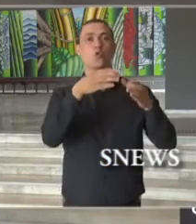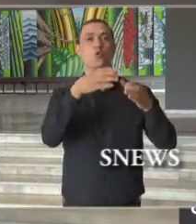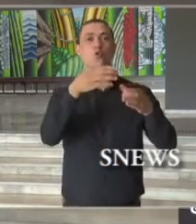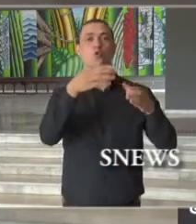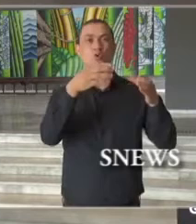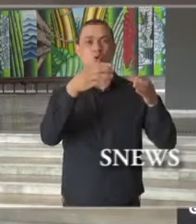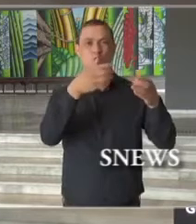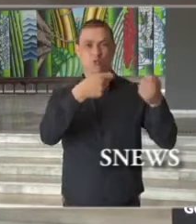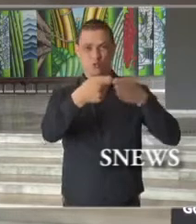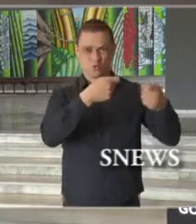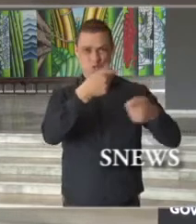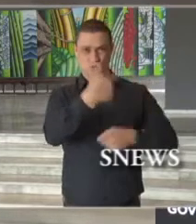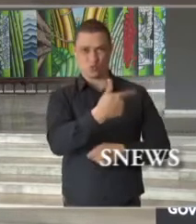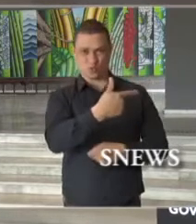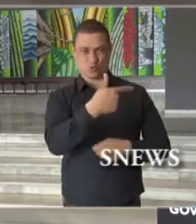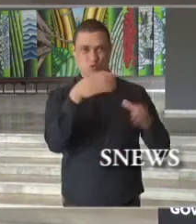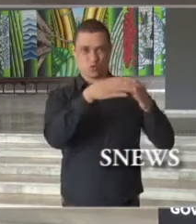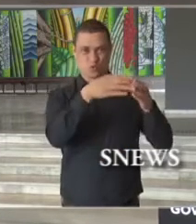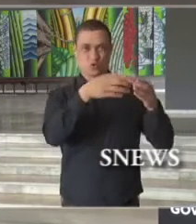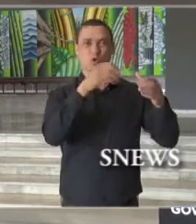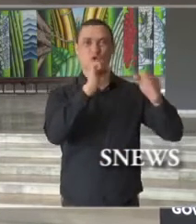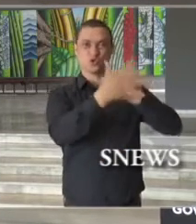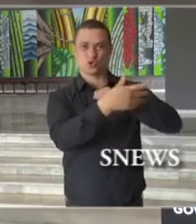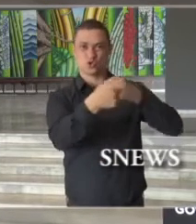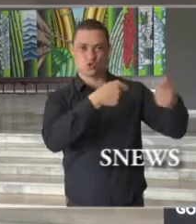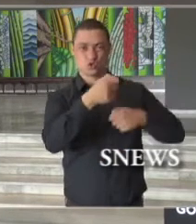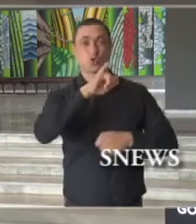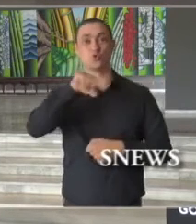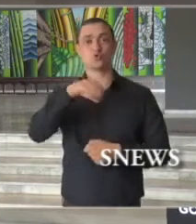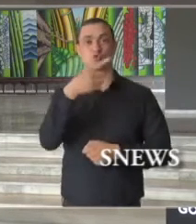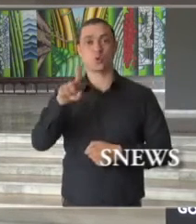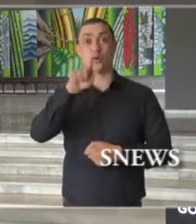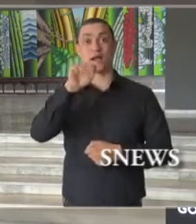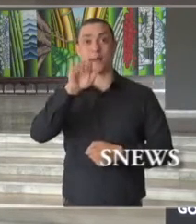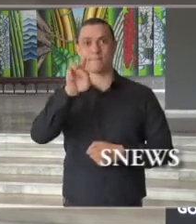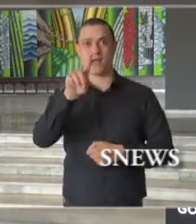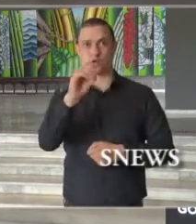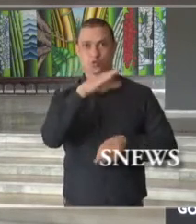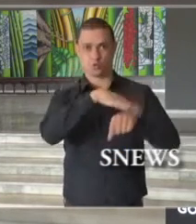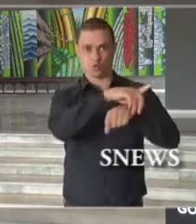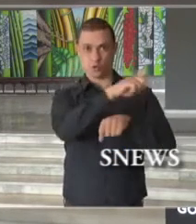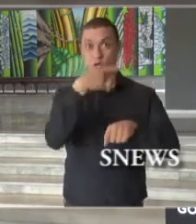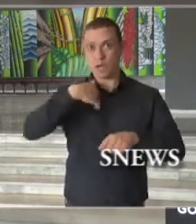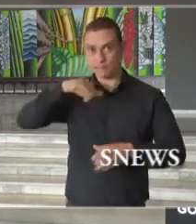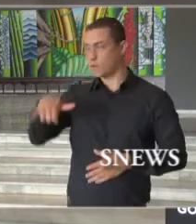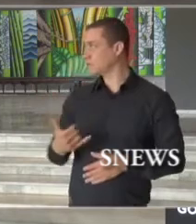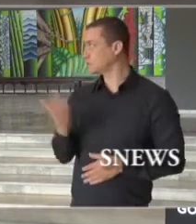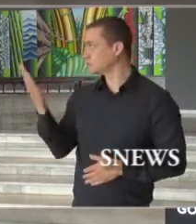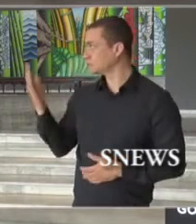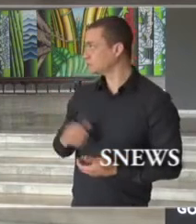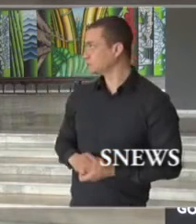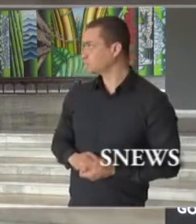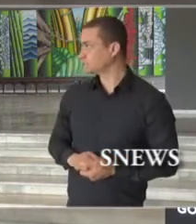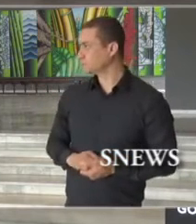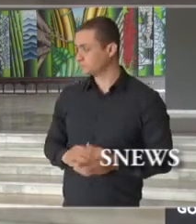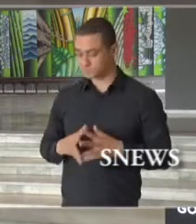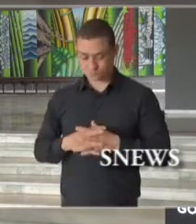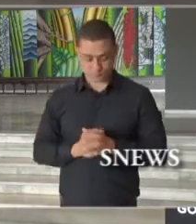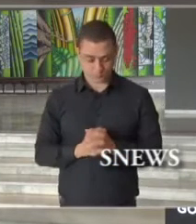executivo do centro de condizem de contingência joão gabbardo g1